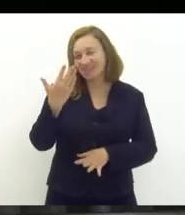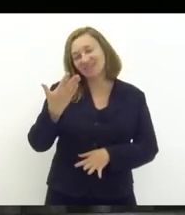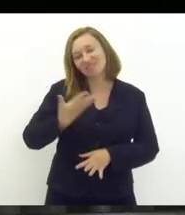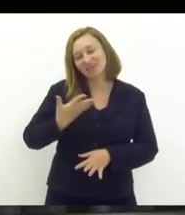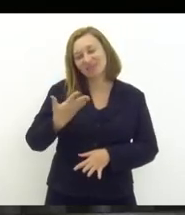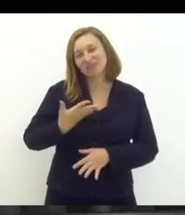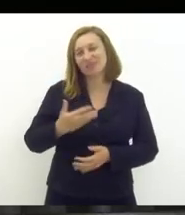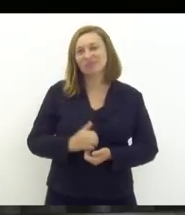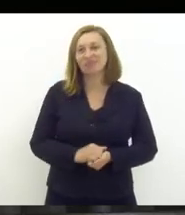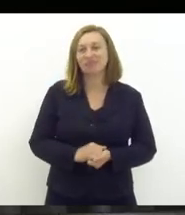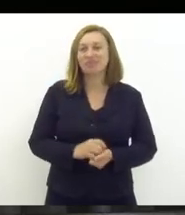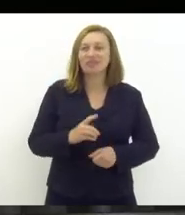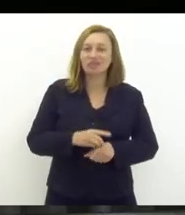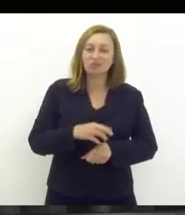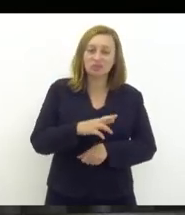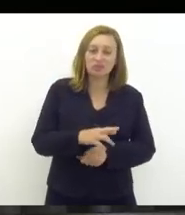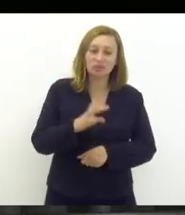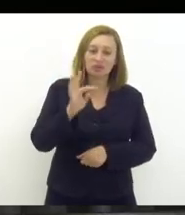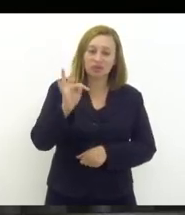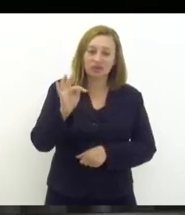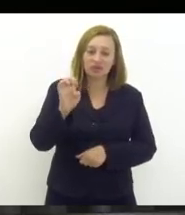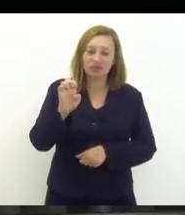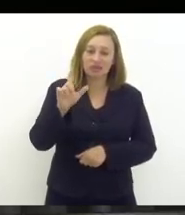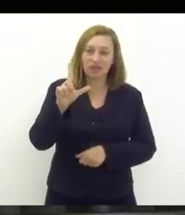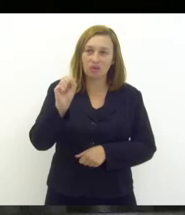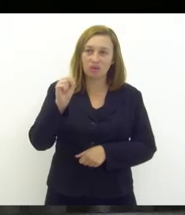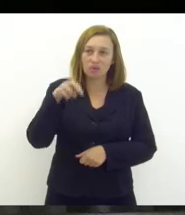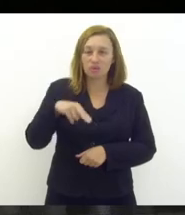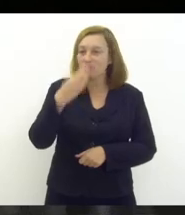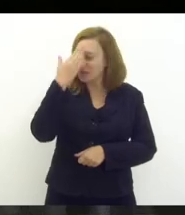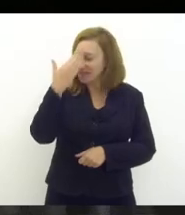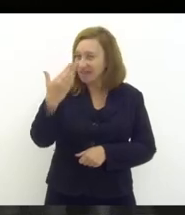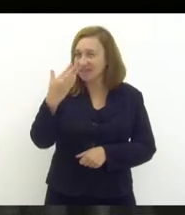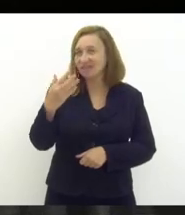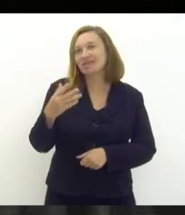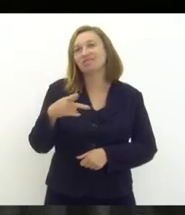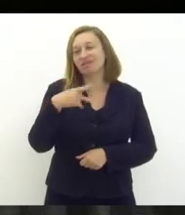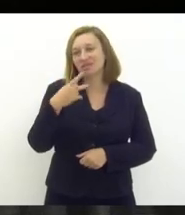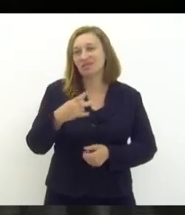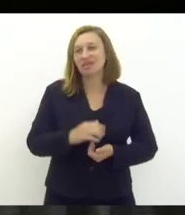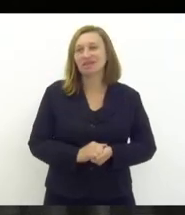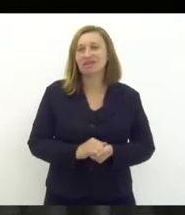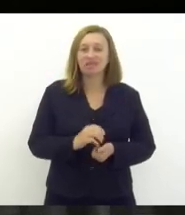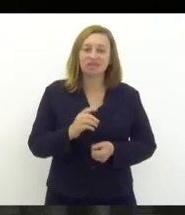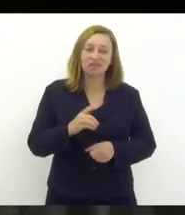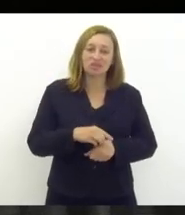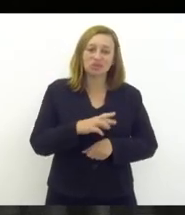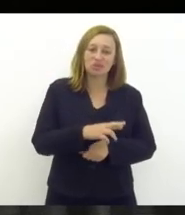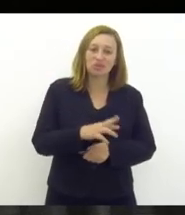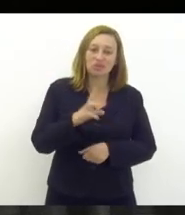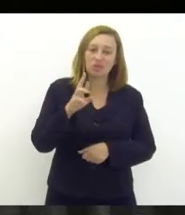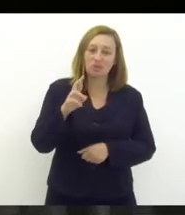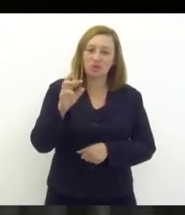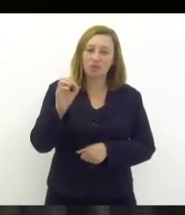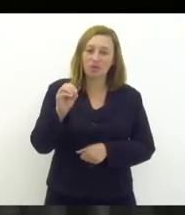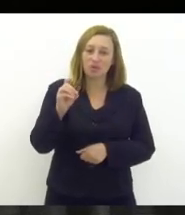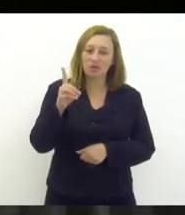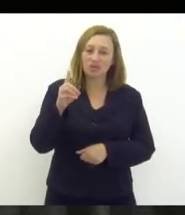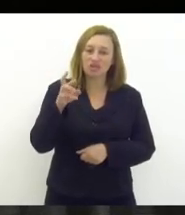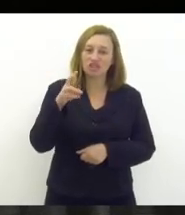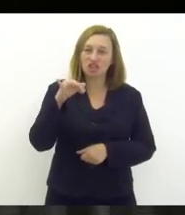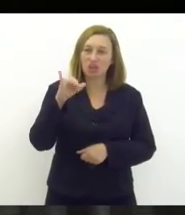amigo Dr TS som muito obrigada obrigada pelas suas palavras e o Dr Rodrigo também